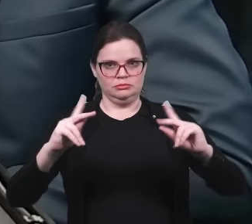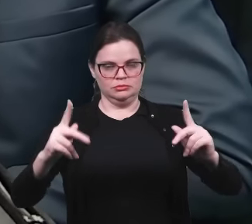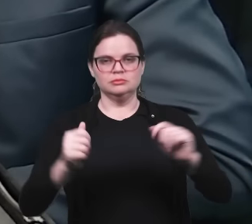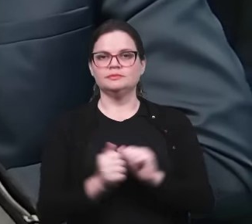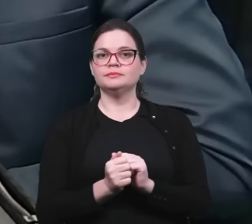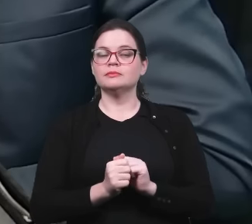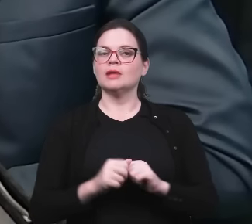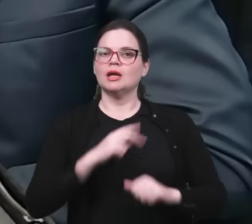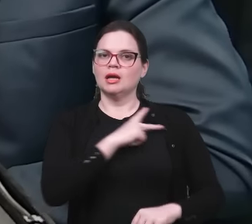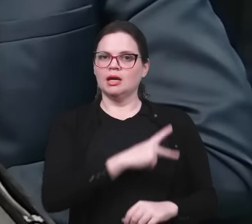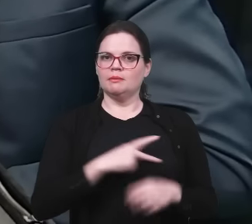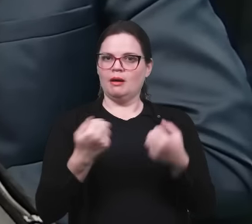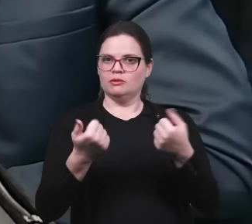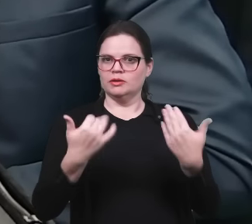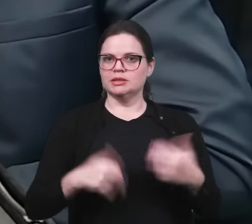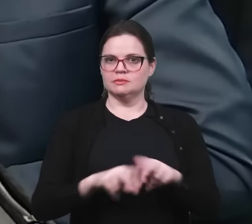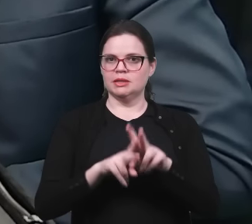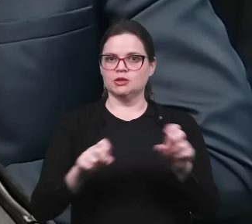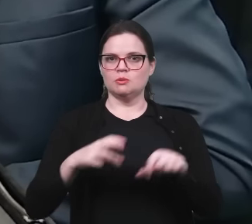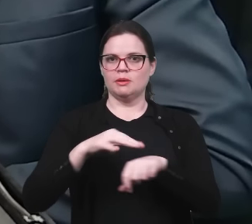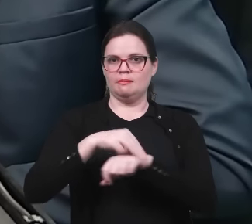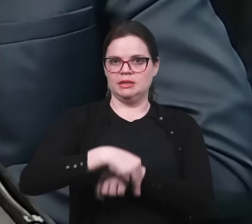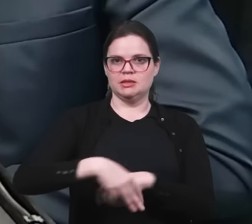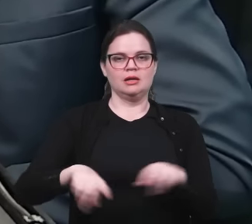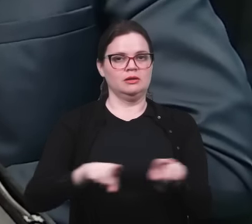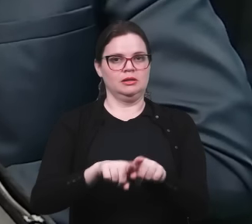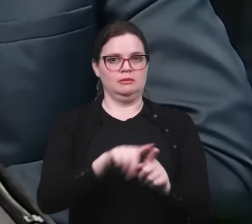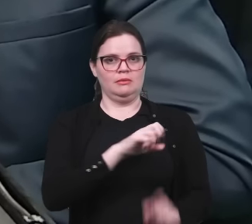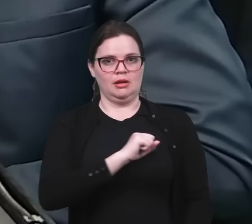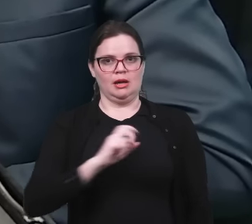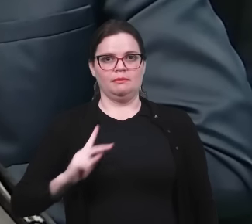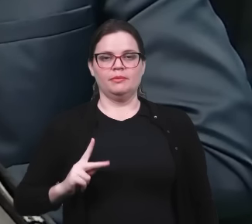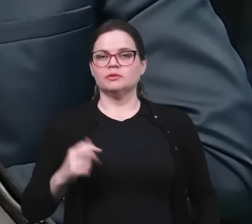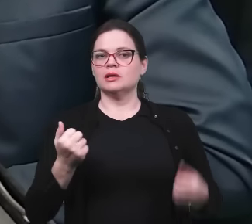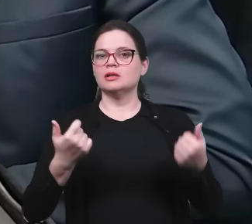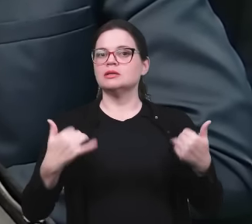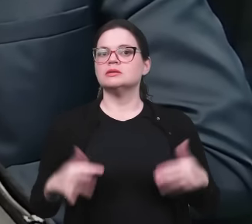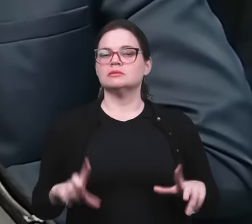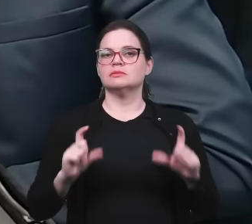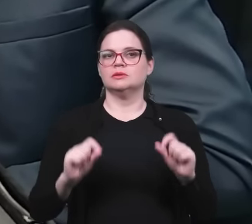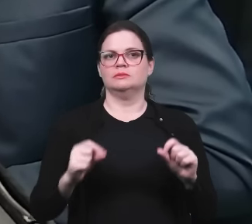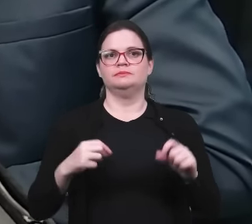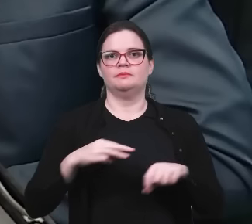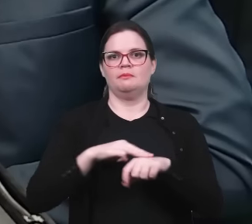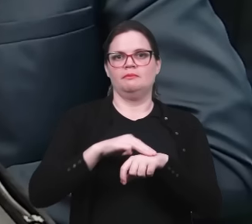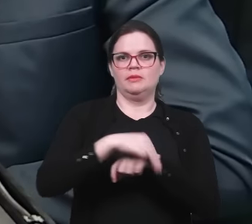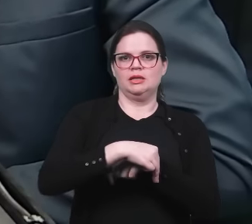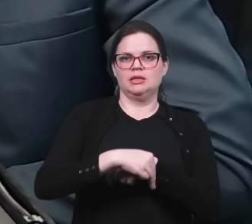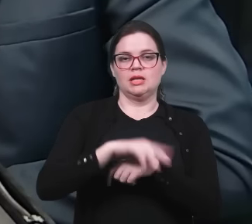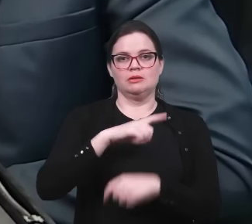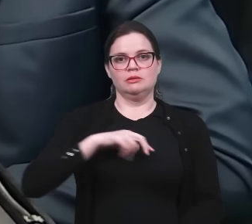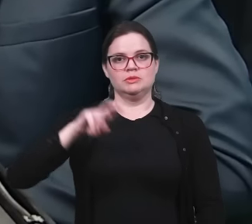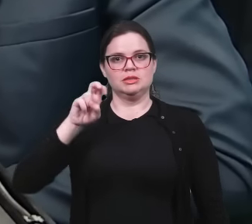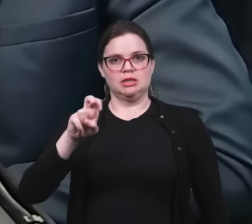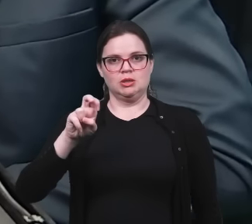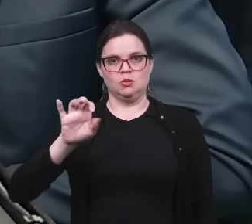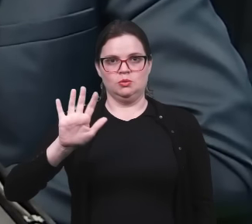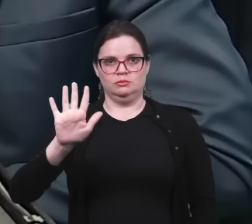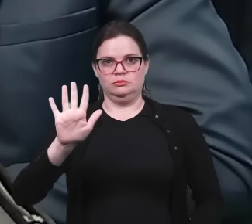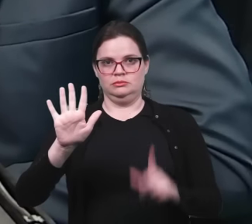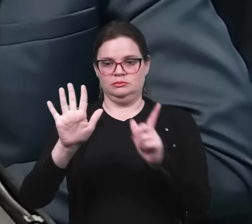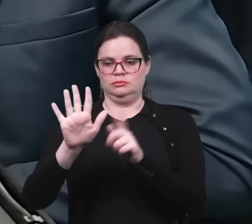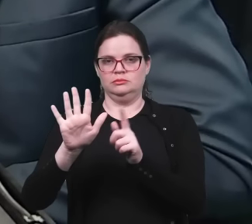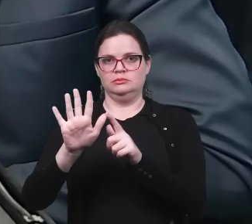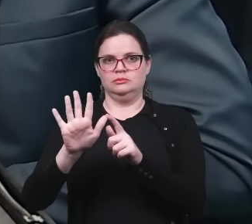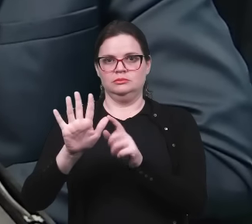ministérios, inclusive os apóstolos. Né? E ele diz o quê? Que os ministérios são 5.